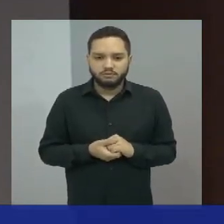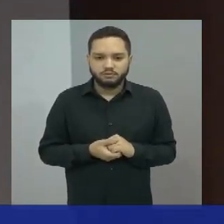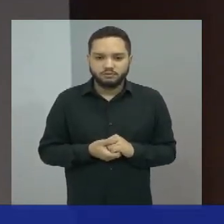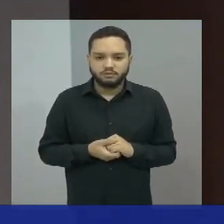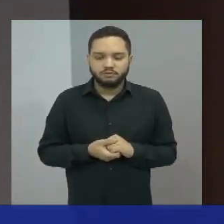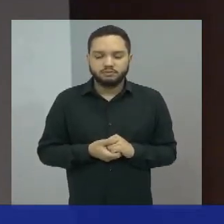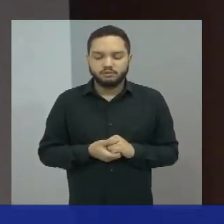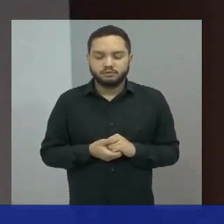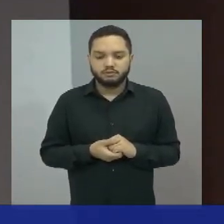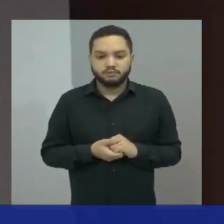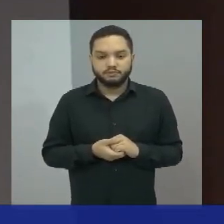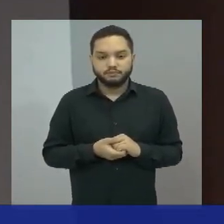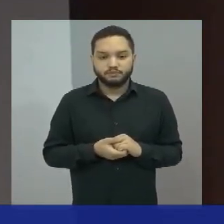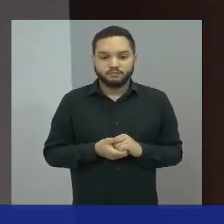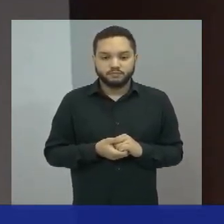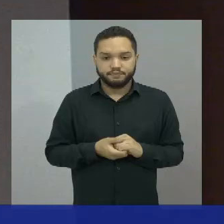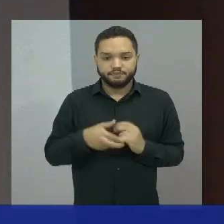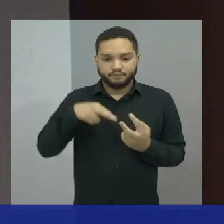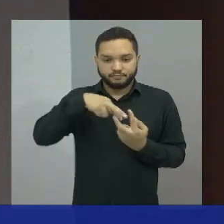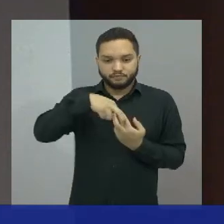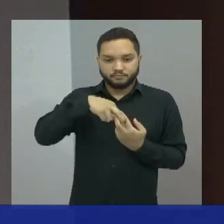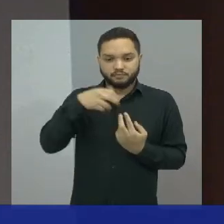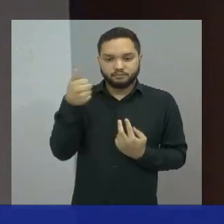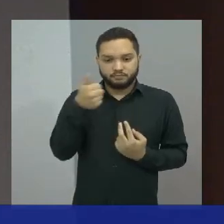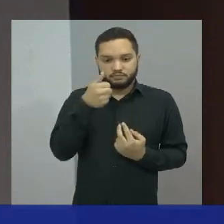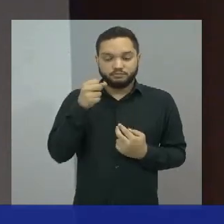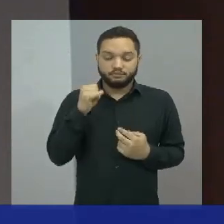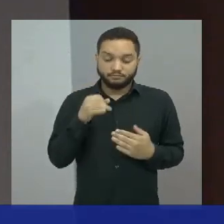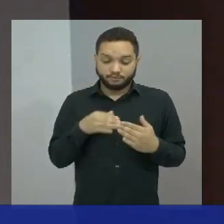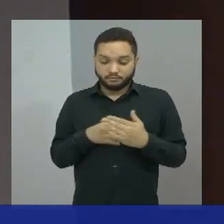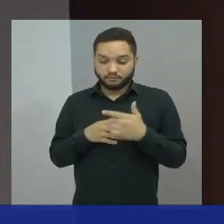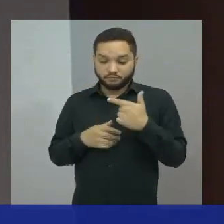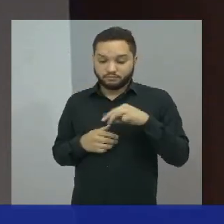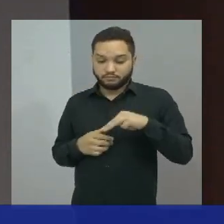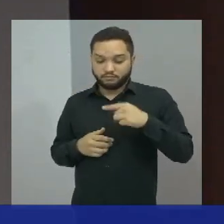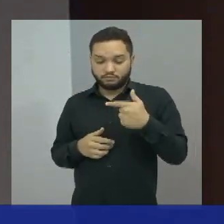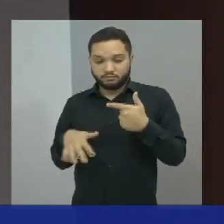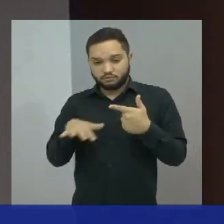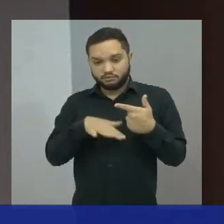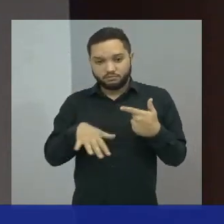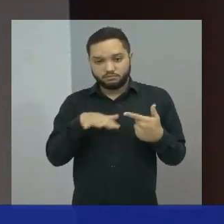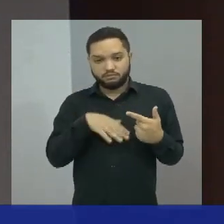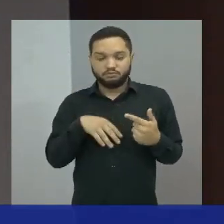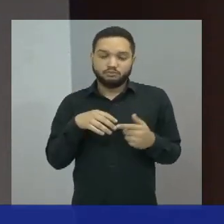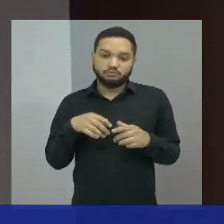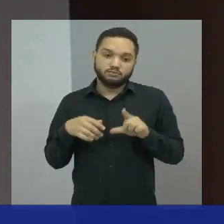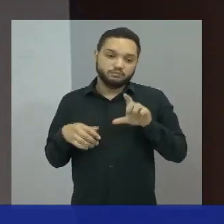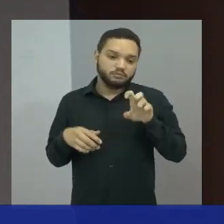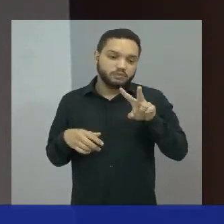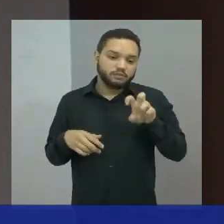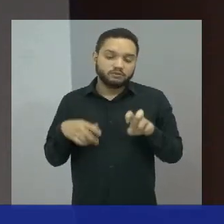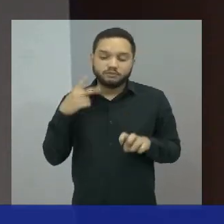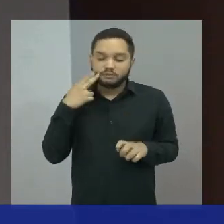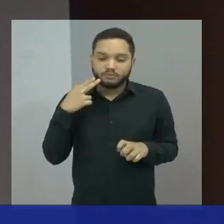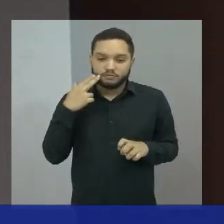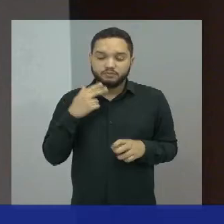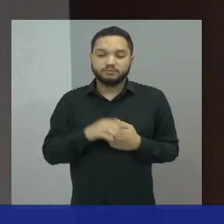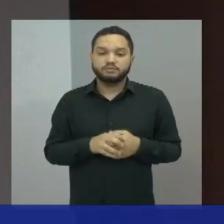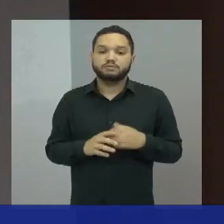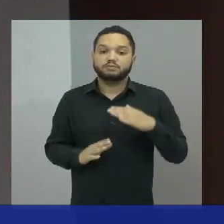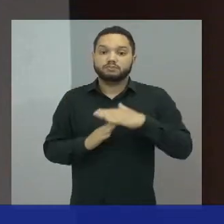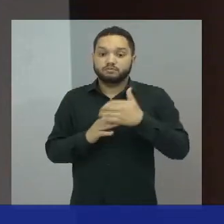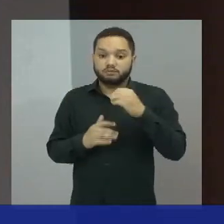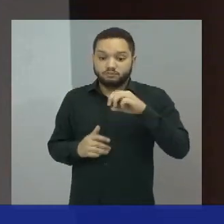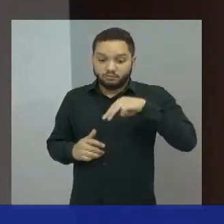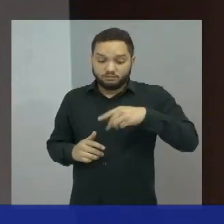Aí o primeiro inciso. Se for até 2 metros quadrados de área, seria infração leve. Se for até 10